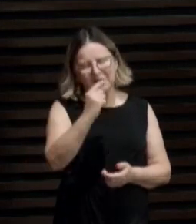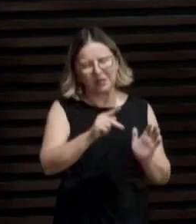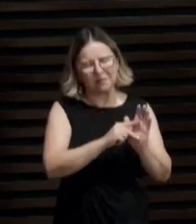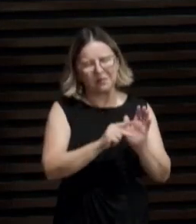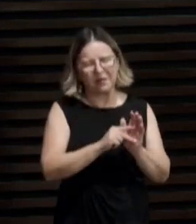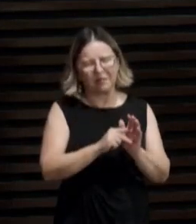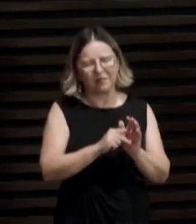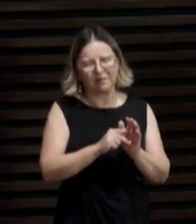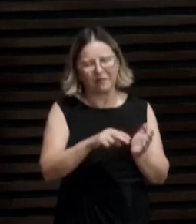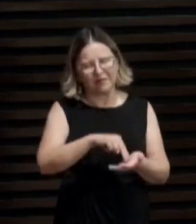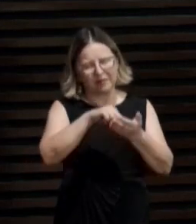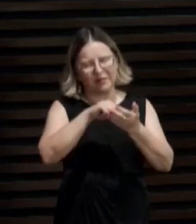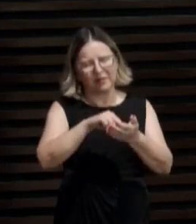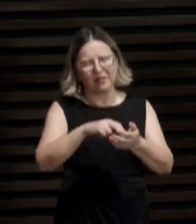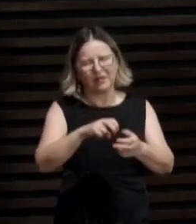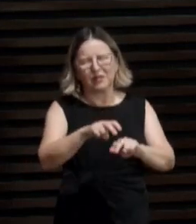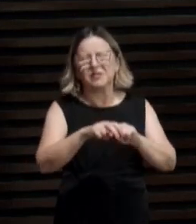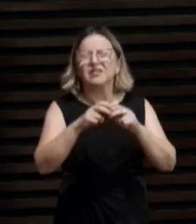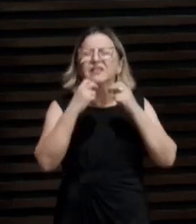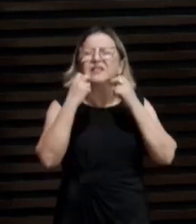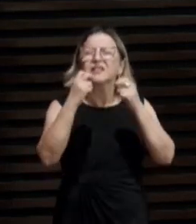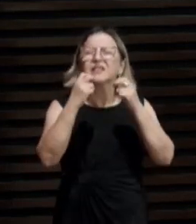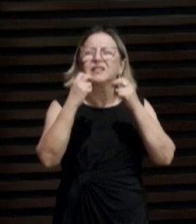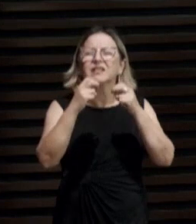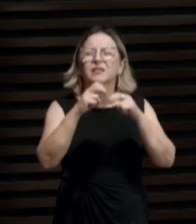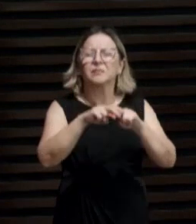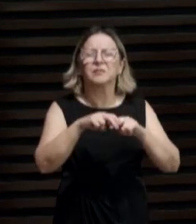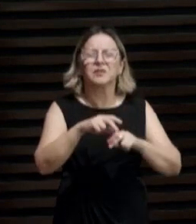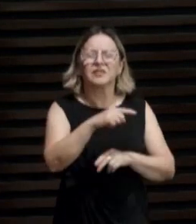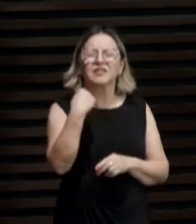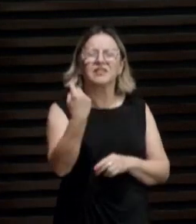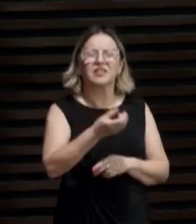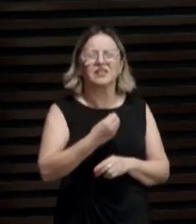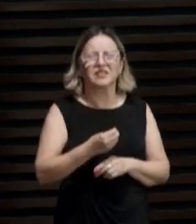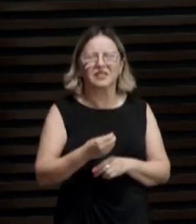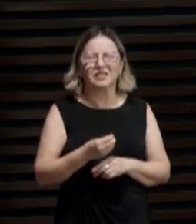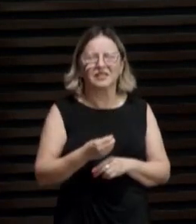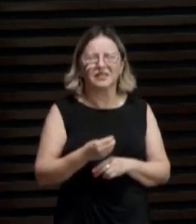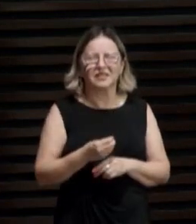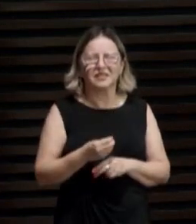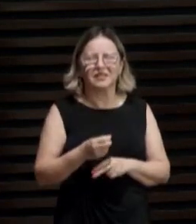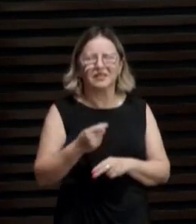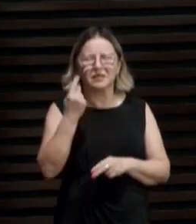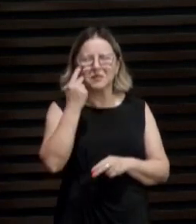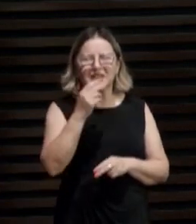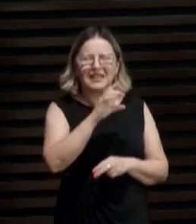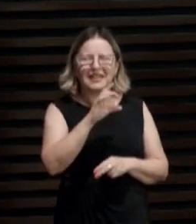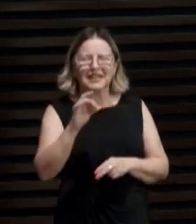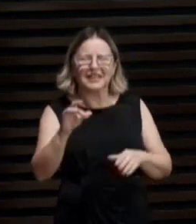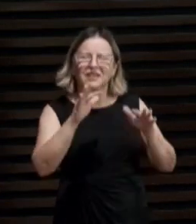sustentarmos. Por isso eu clamo, Pai, por tua igreja, por nossas vidas, para que cada